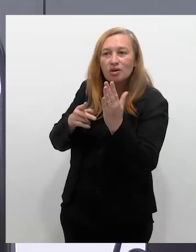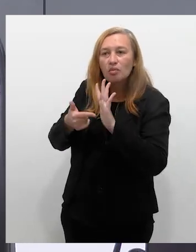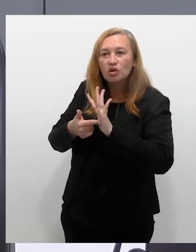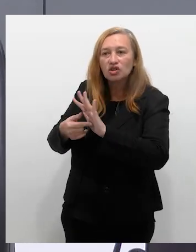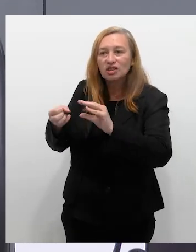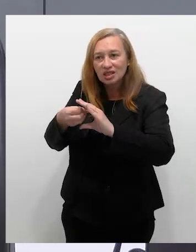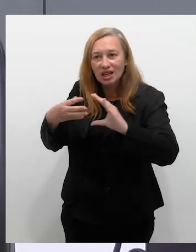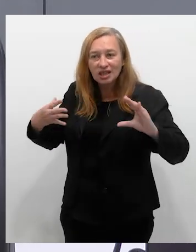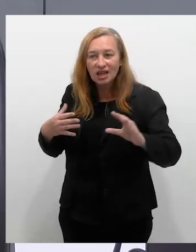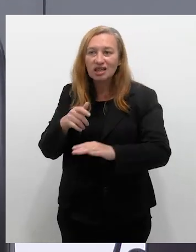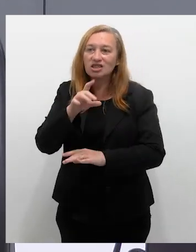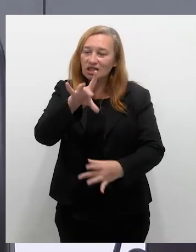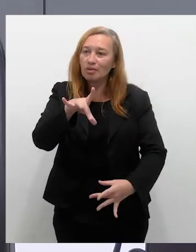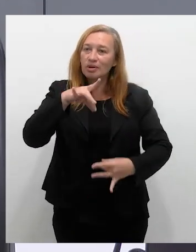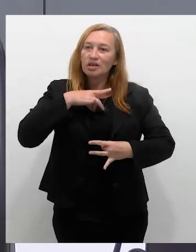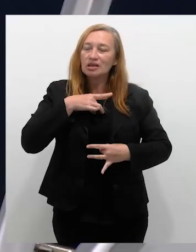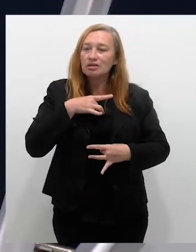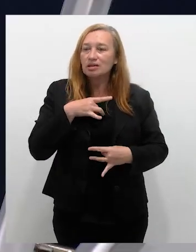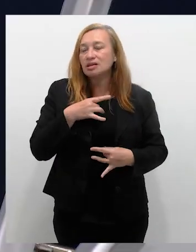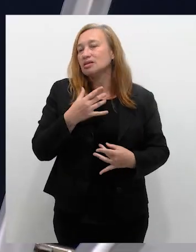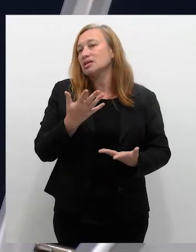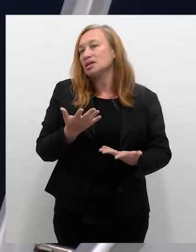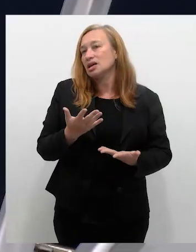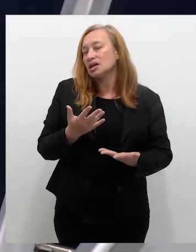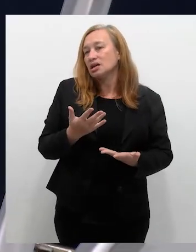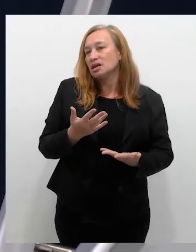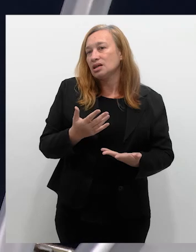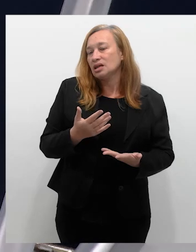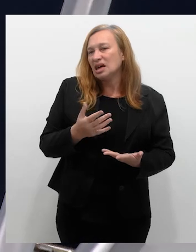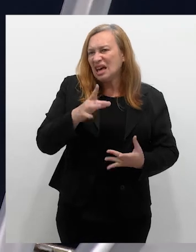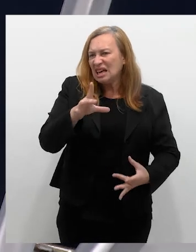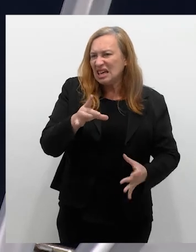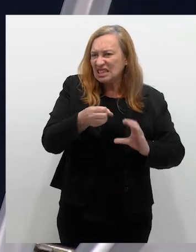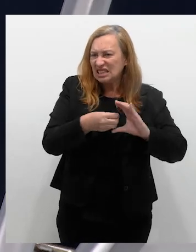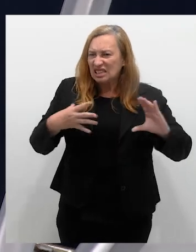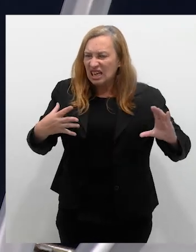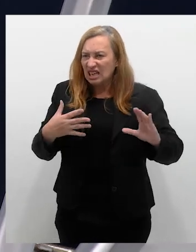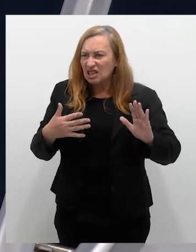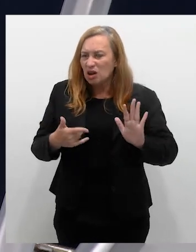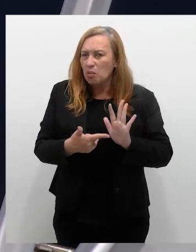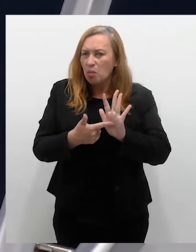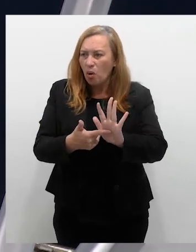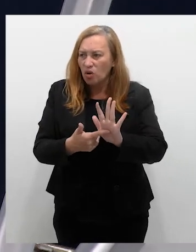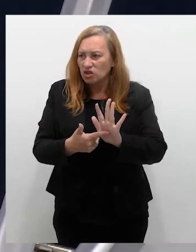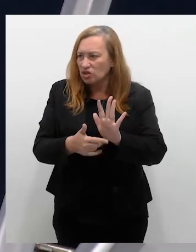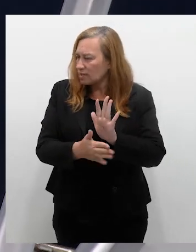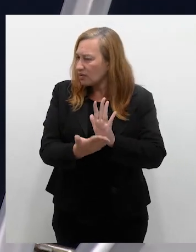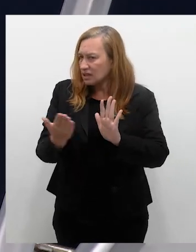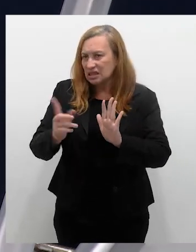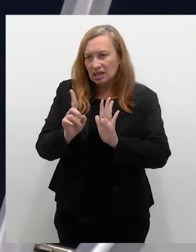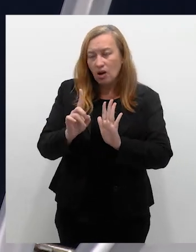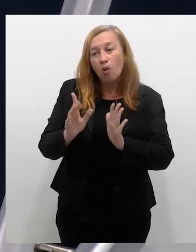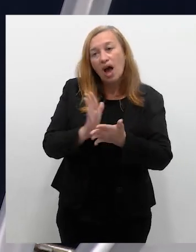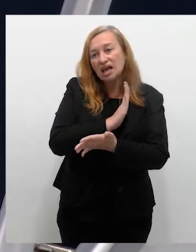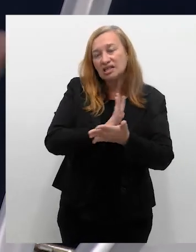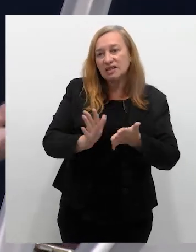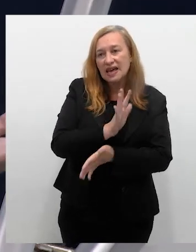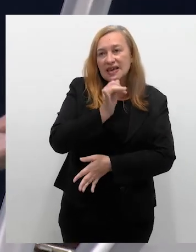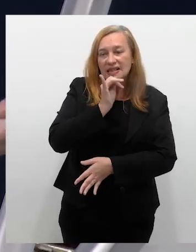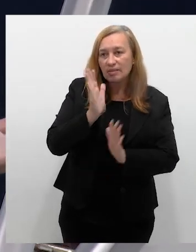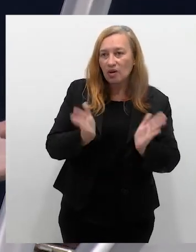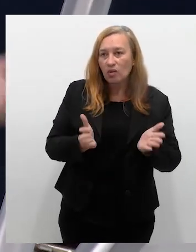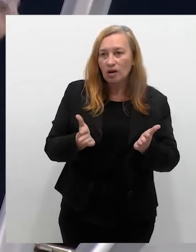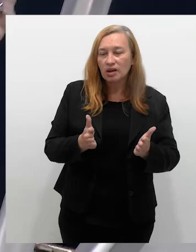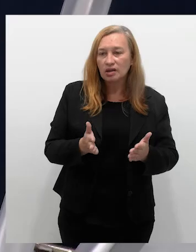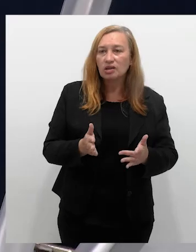essas características da personagem. Porque nem sempre essas características elas vêm para você. Às vezes, por